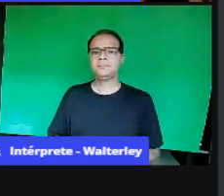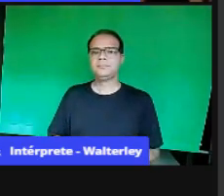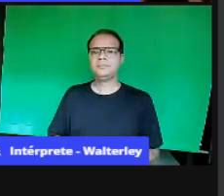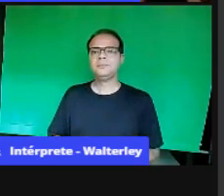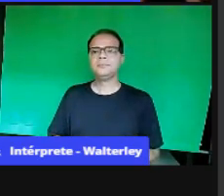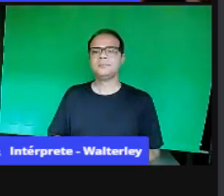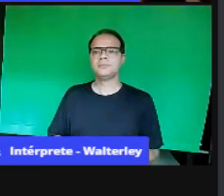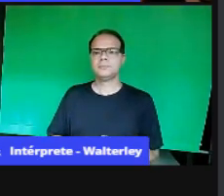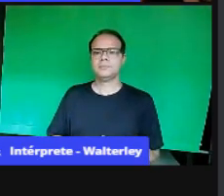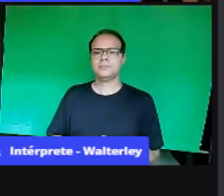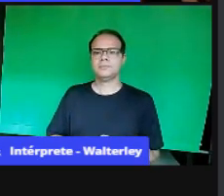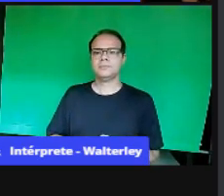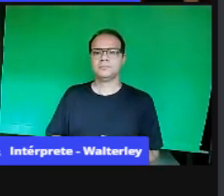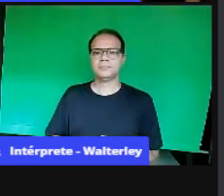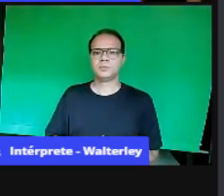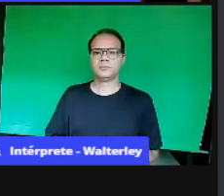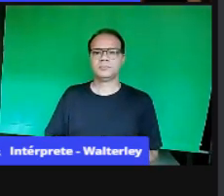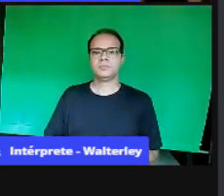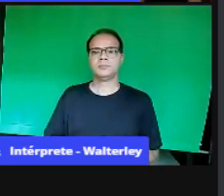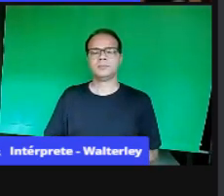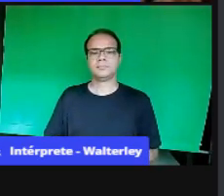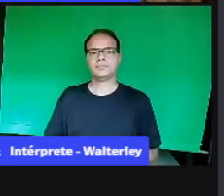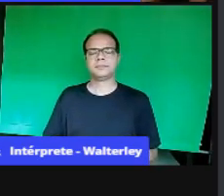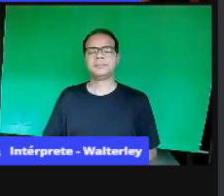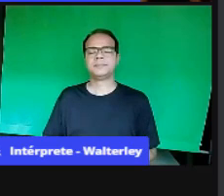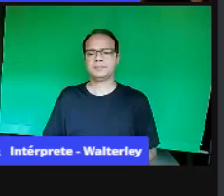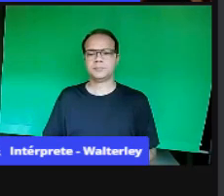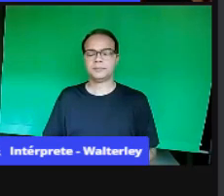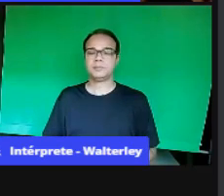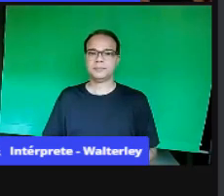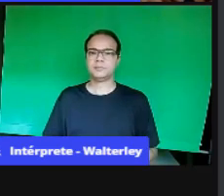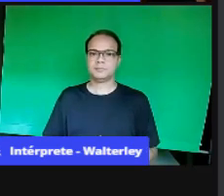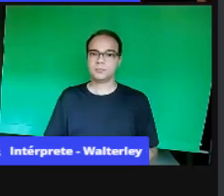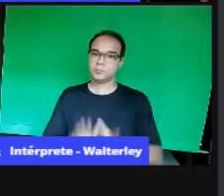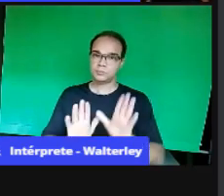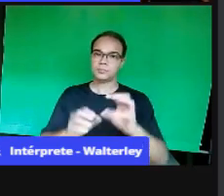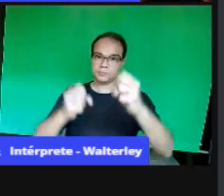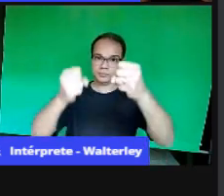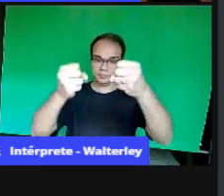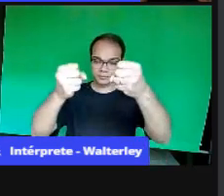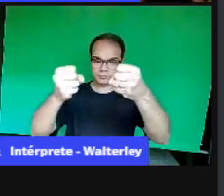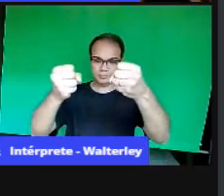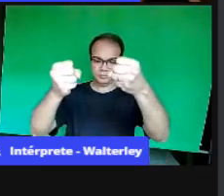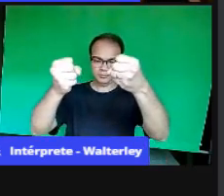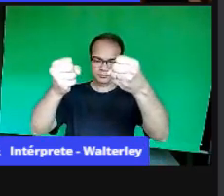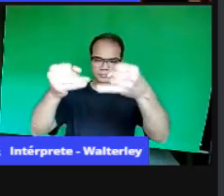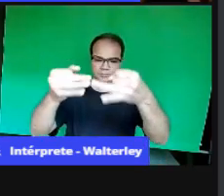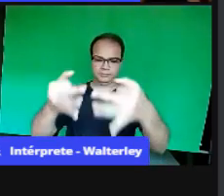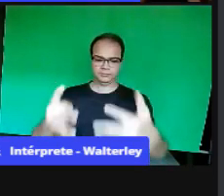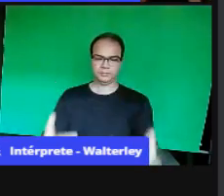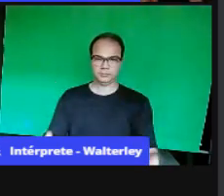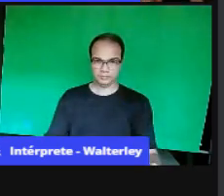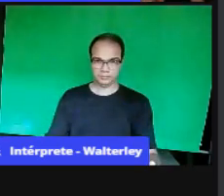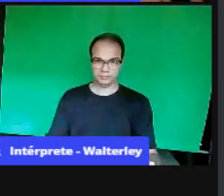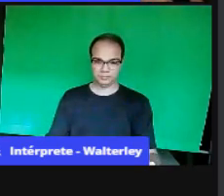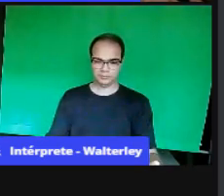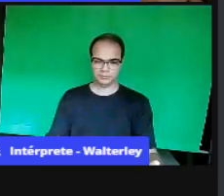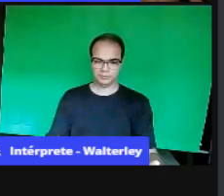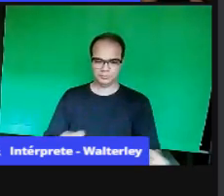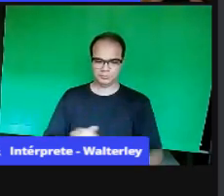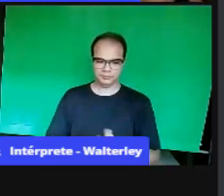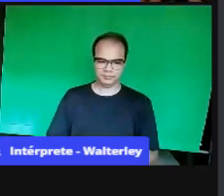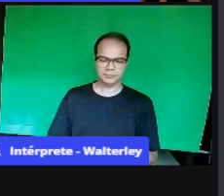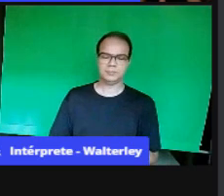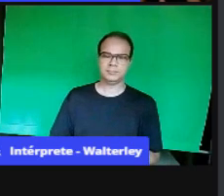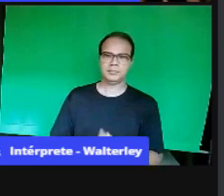habilidade. Uhum. Bom, então vamos buscar um pouquinho das informações que nós já demos aqui. Quando